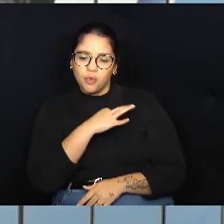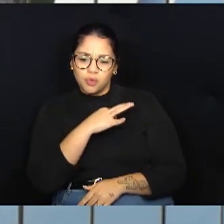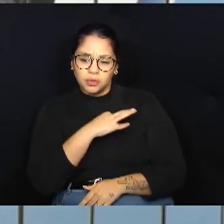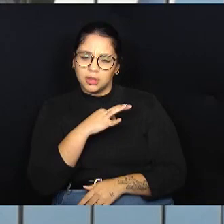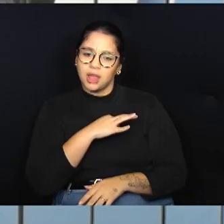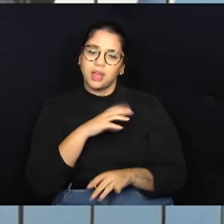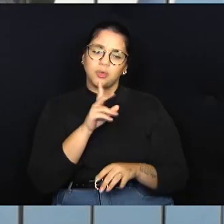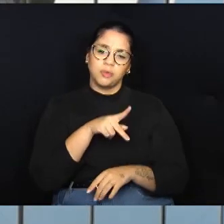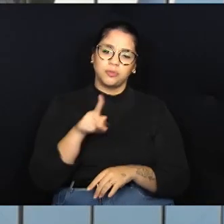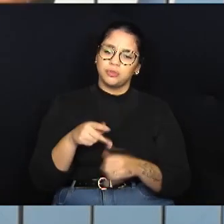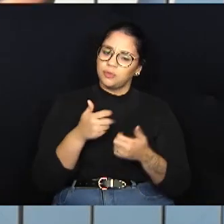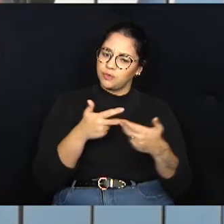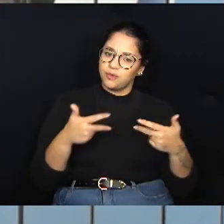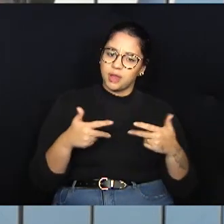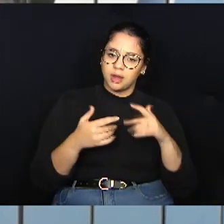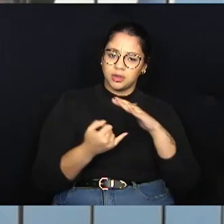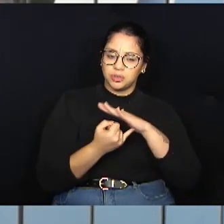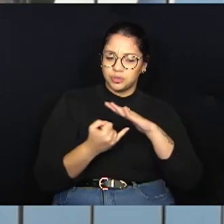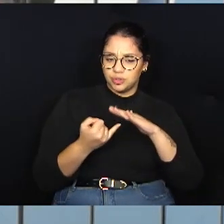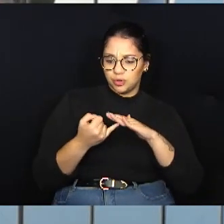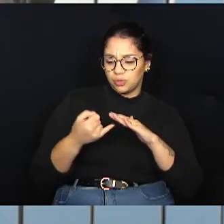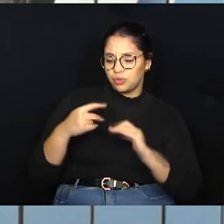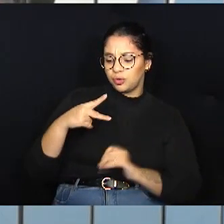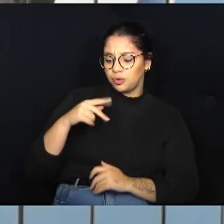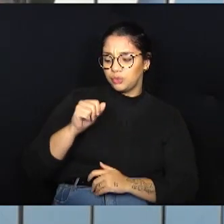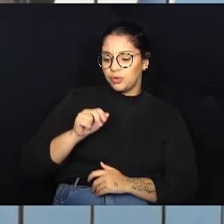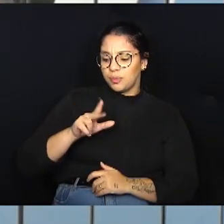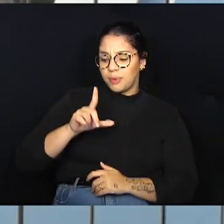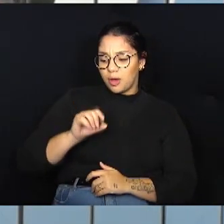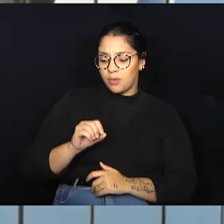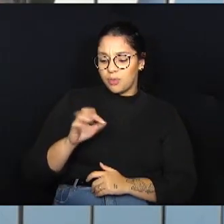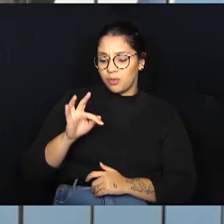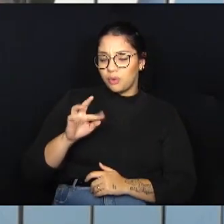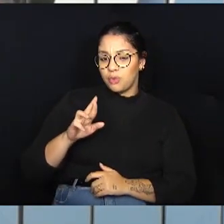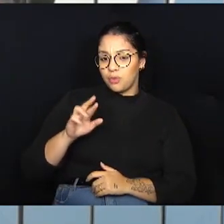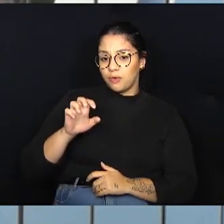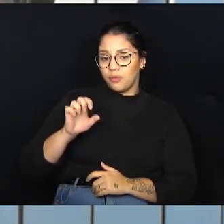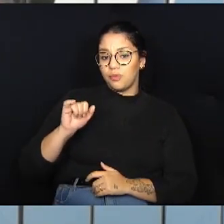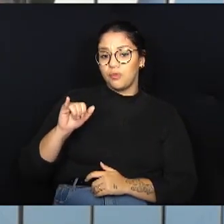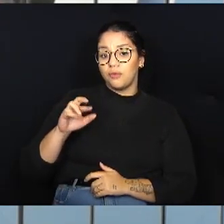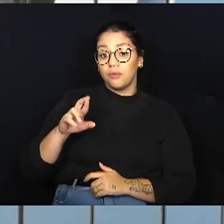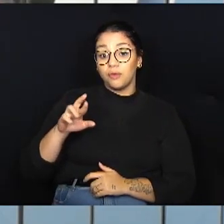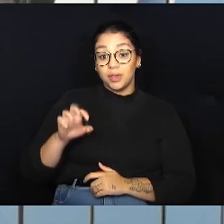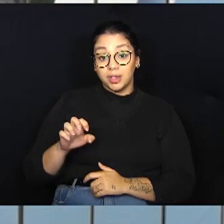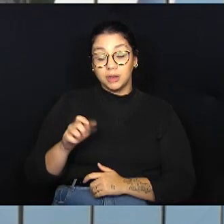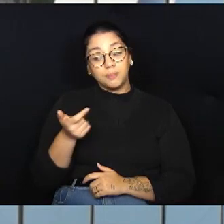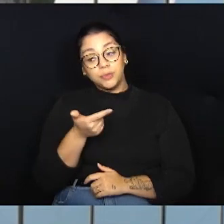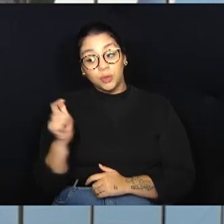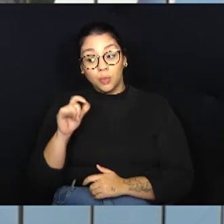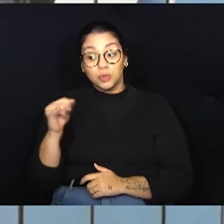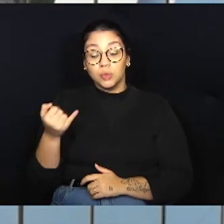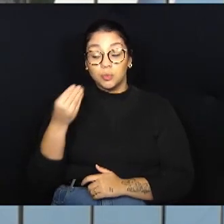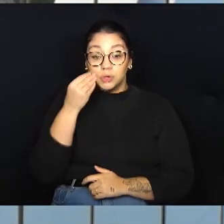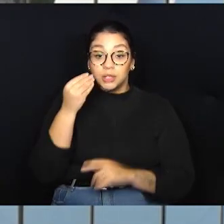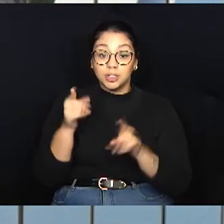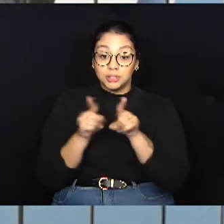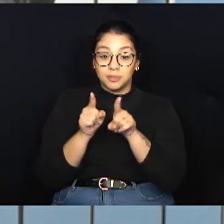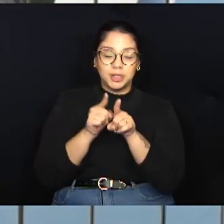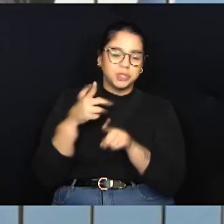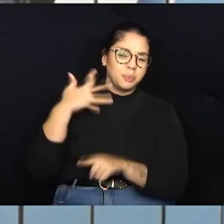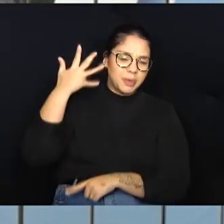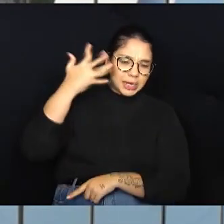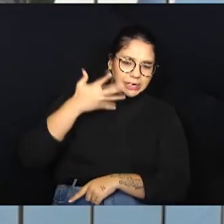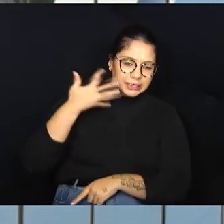instituições, como por exemplo o Instituto Paulo Freire de Ação Social e oportunidades que tive para palestrar, levando